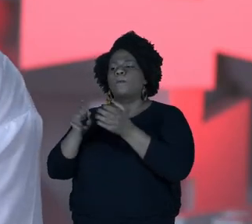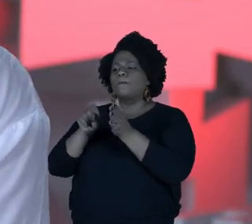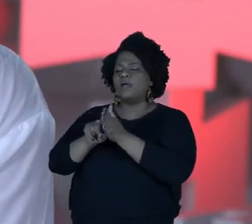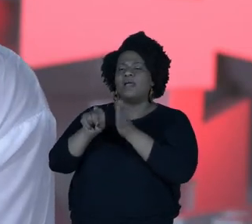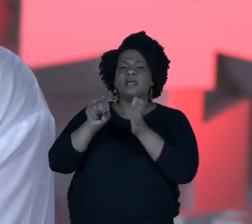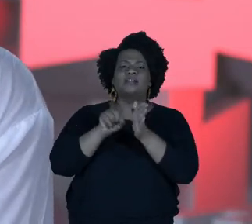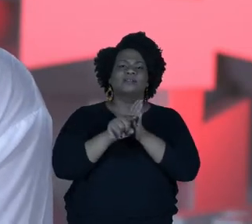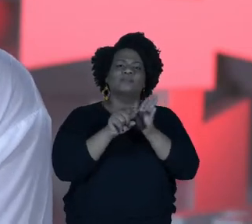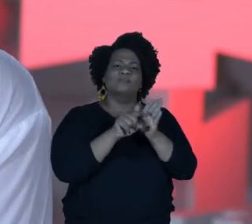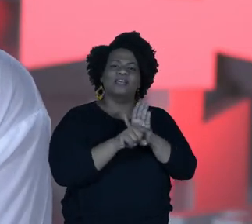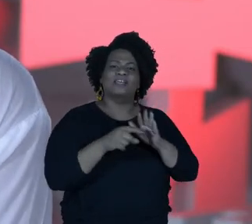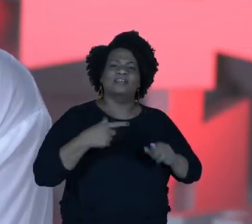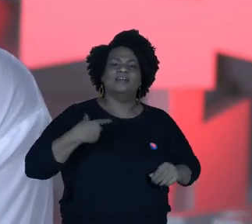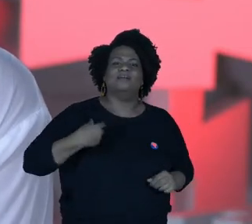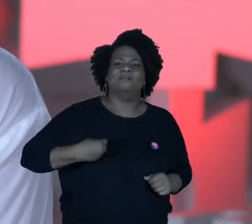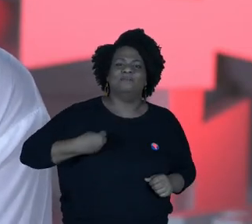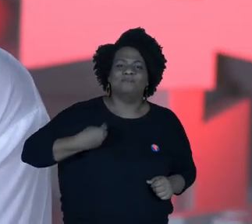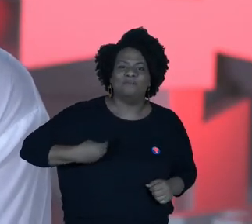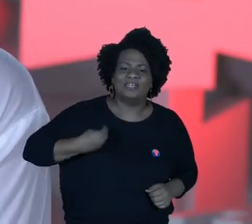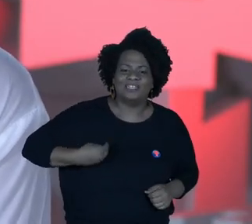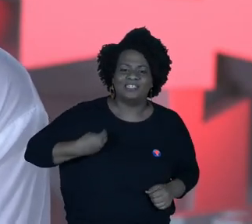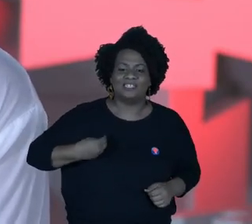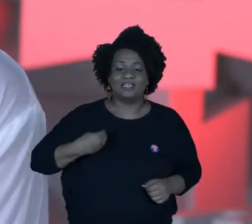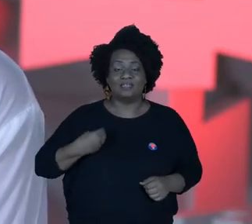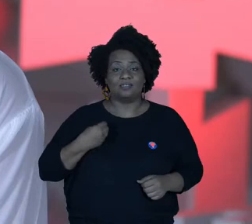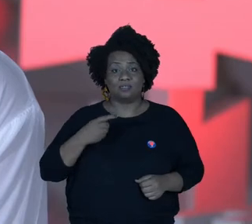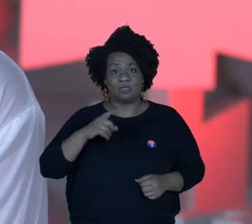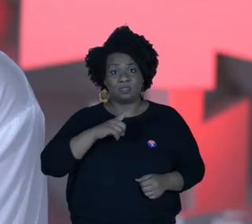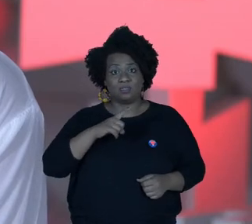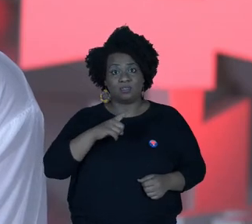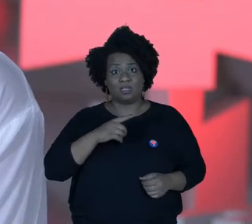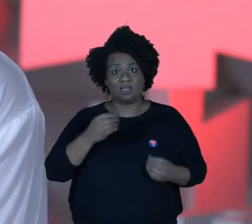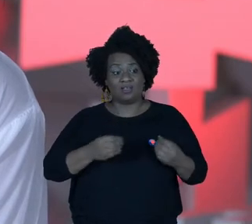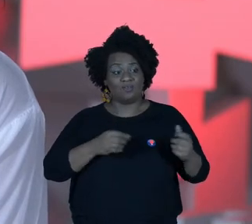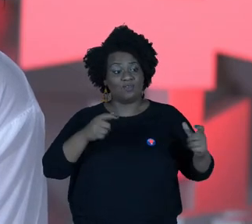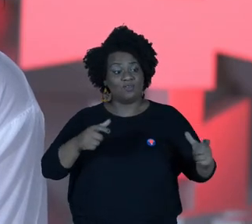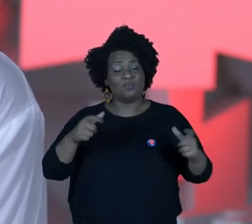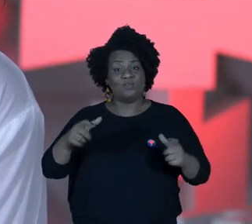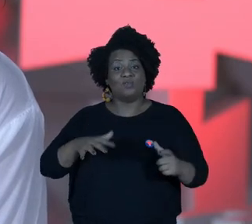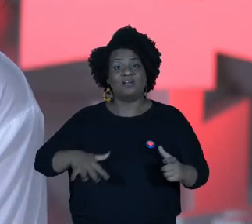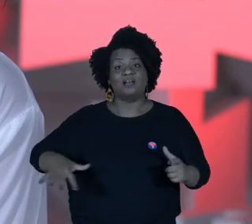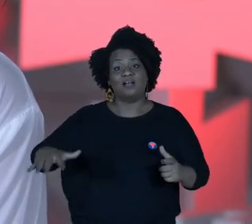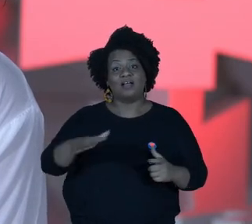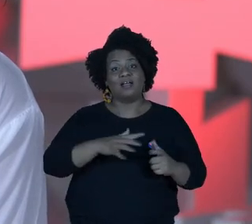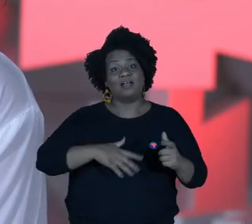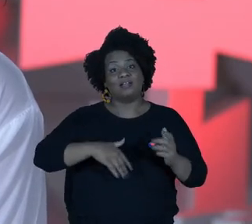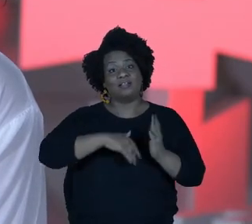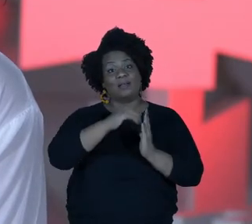de presença, é uma forma de espacialidade na pintura.